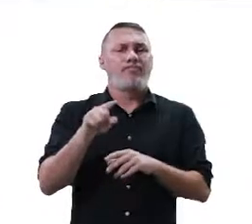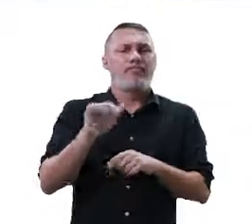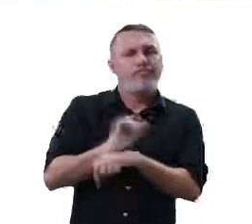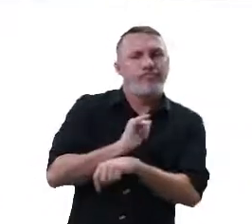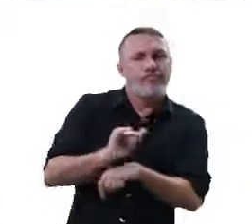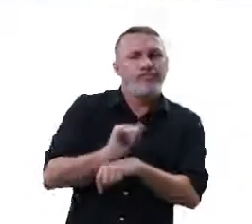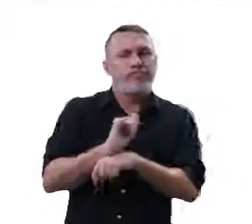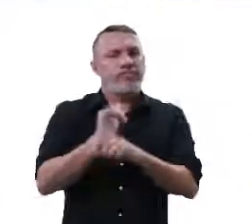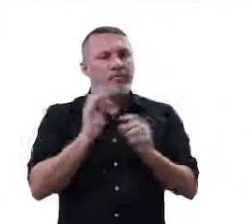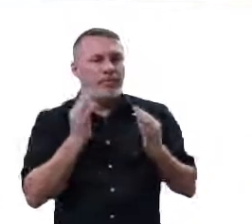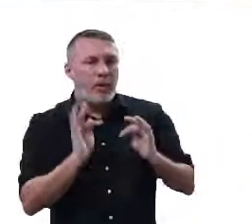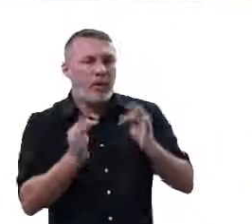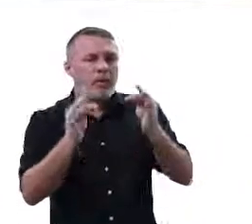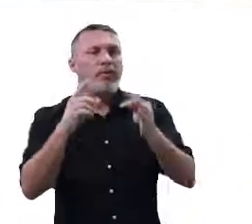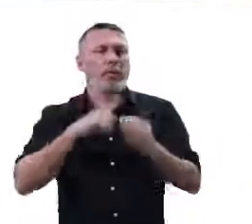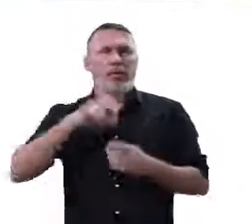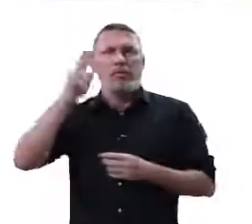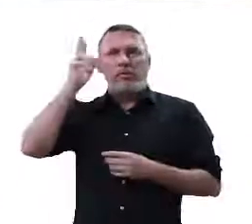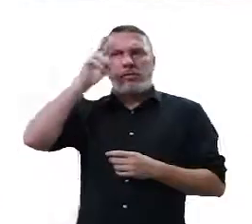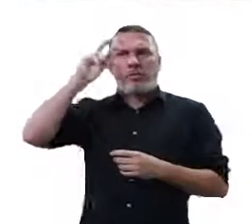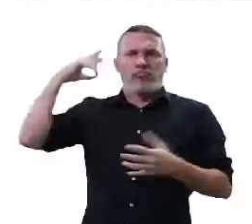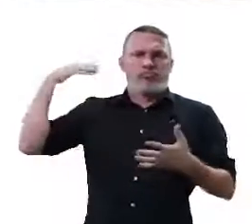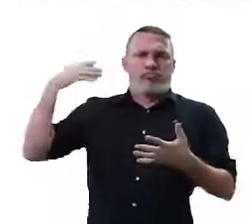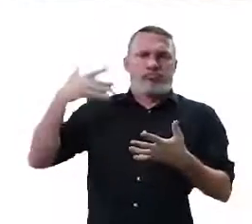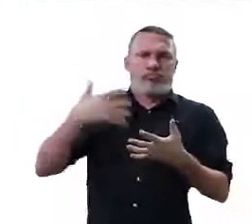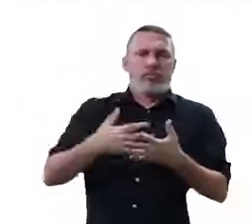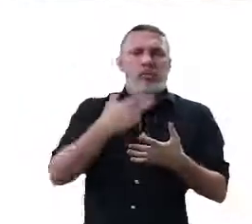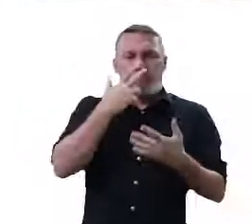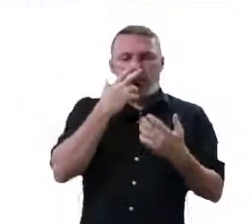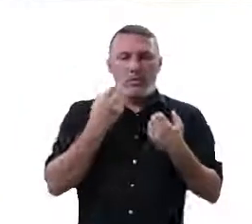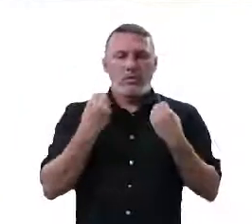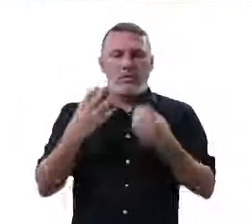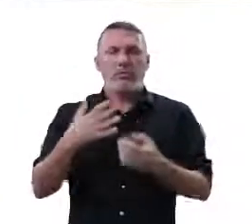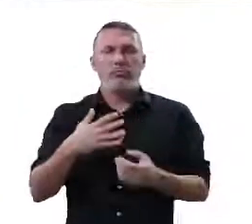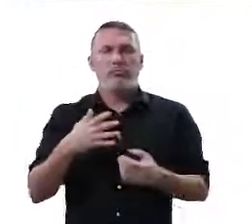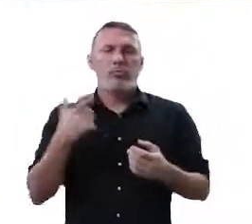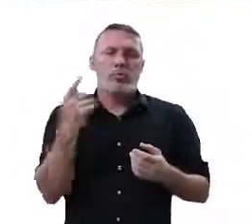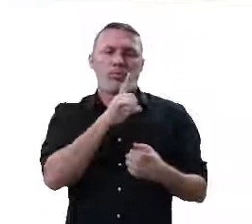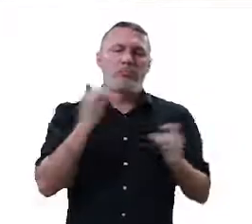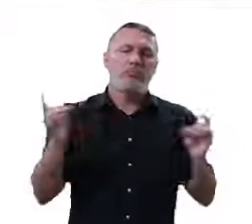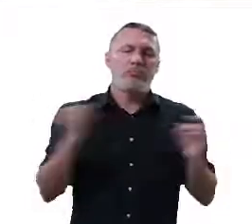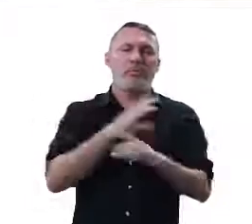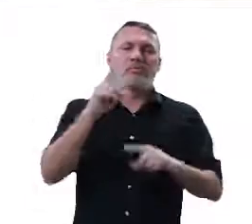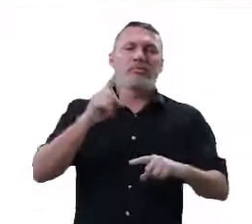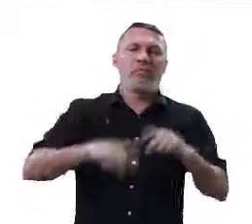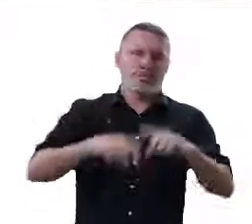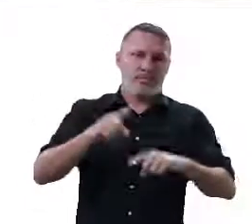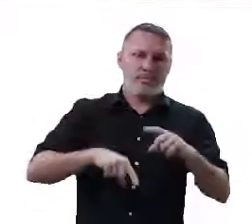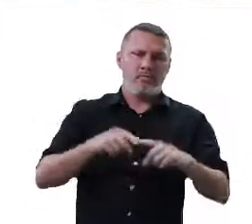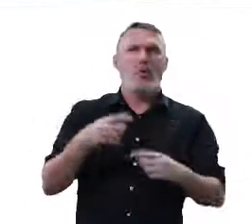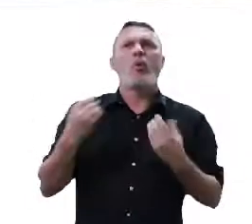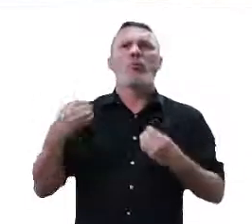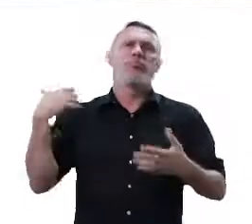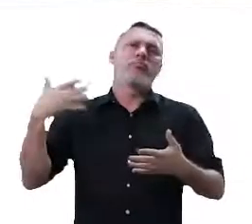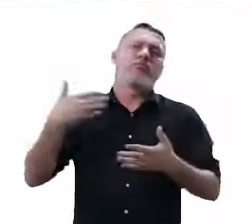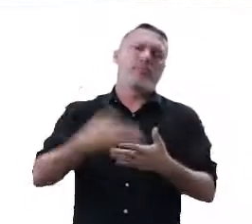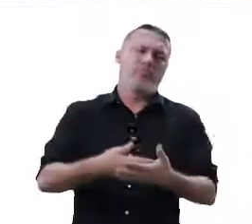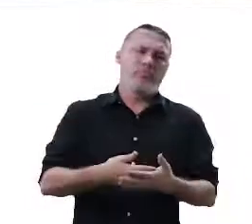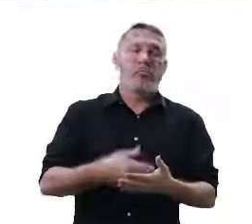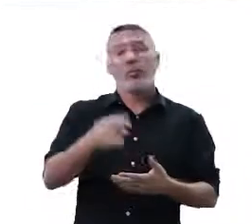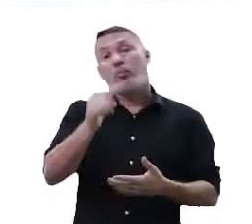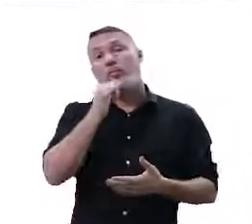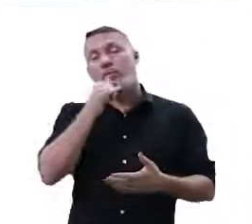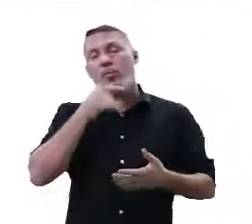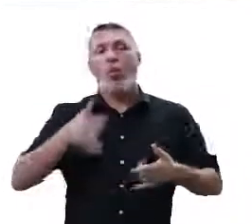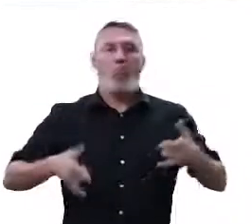as técnicas e tecnologias empregadas ao longo da história para poder satisfazer essas necessidades materiais. Então, como é que